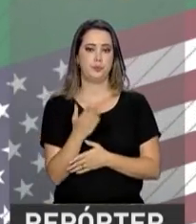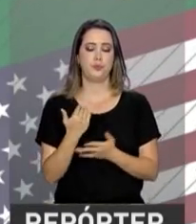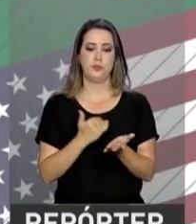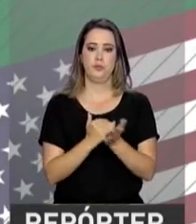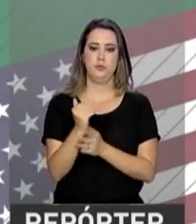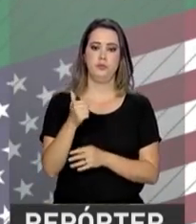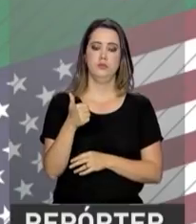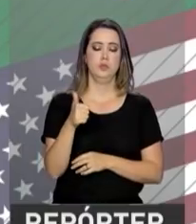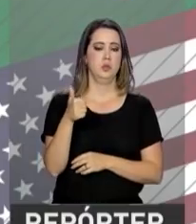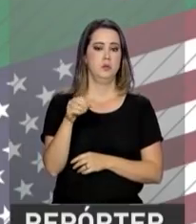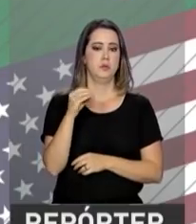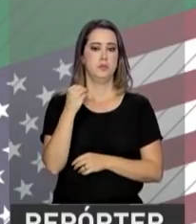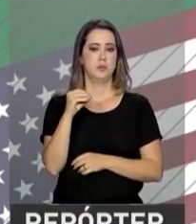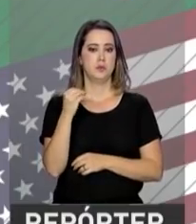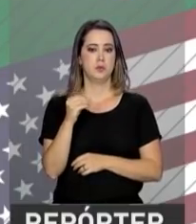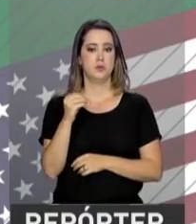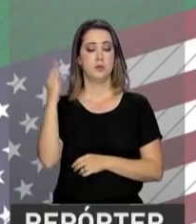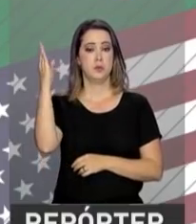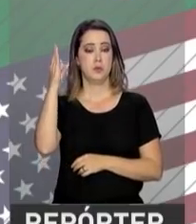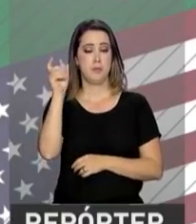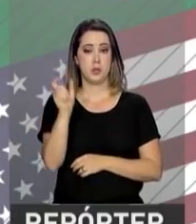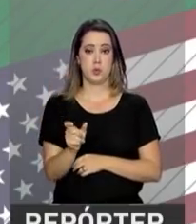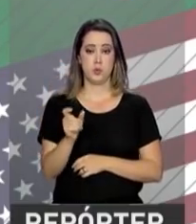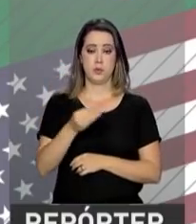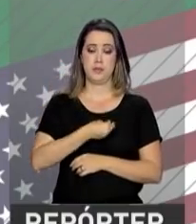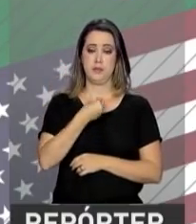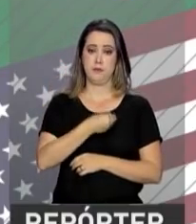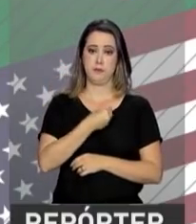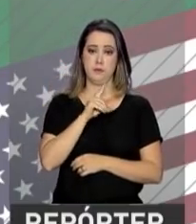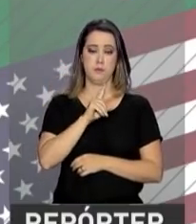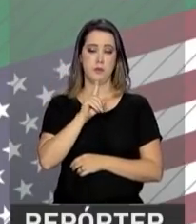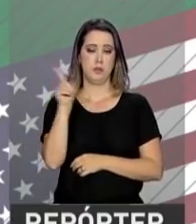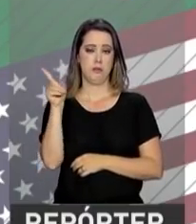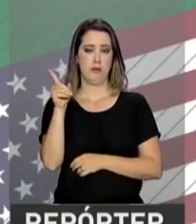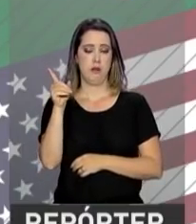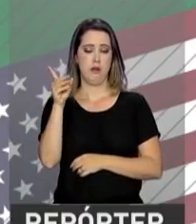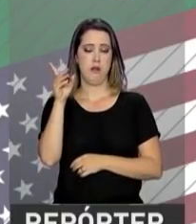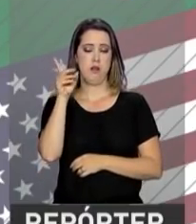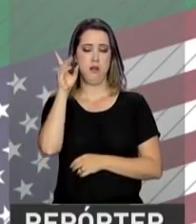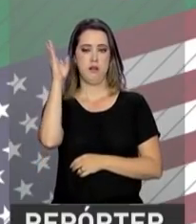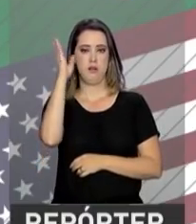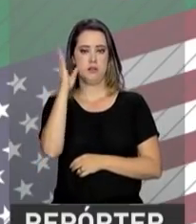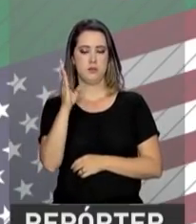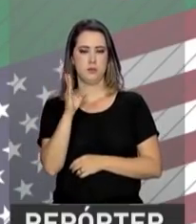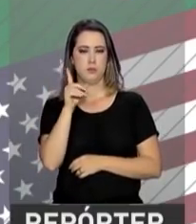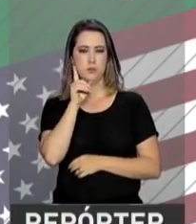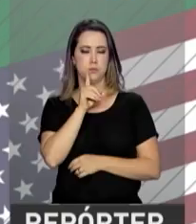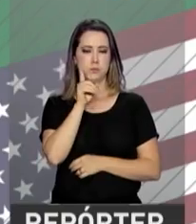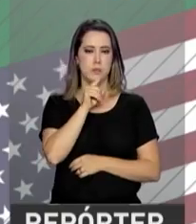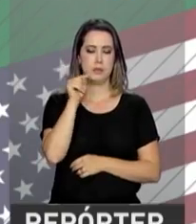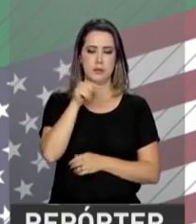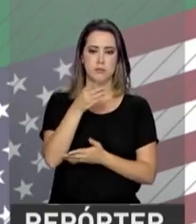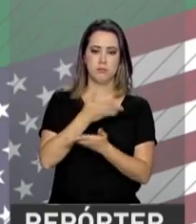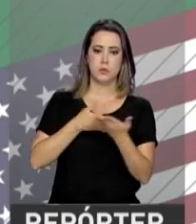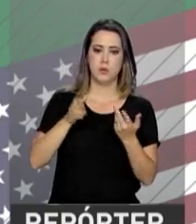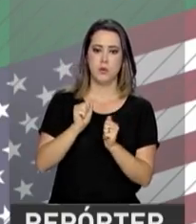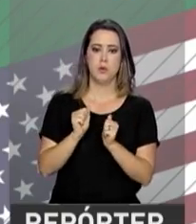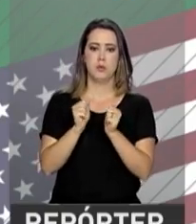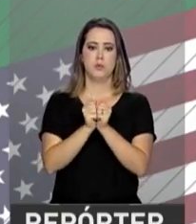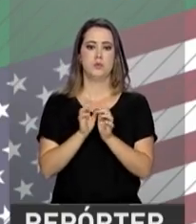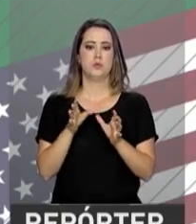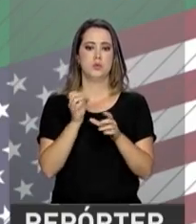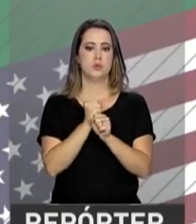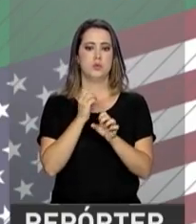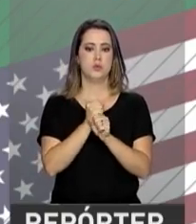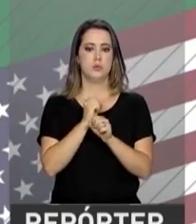de 1º de outubro, brasileiros residentes nos Estados Unidos e norte-americanos que moram aqui vão poder somar os períodos